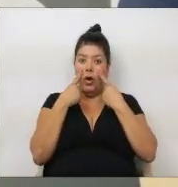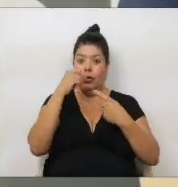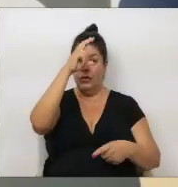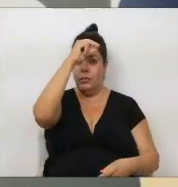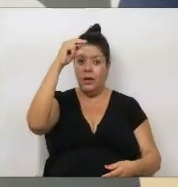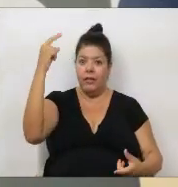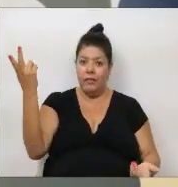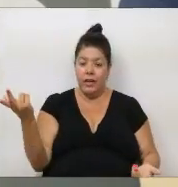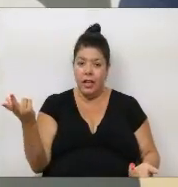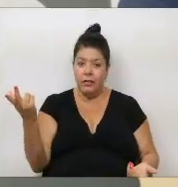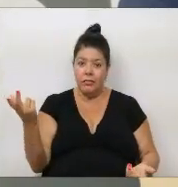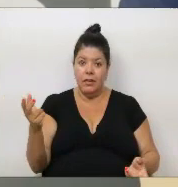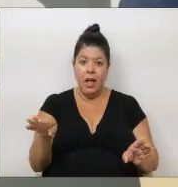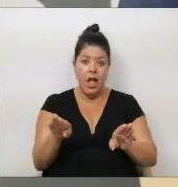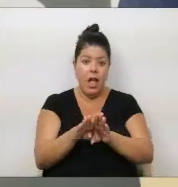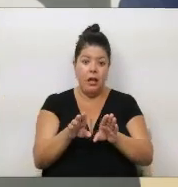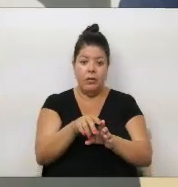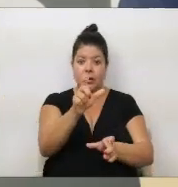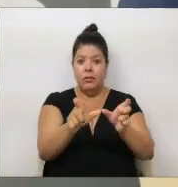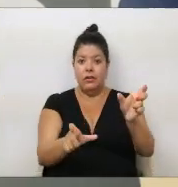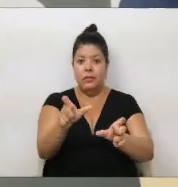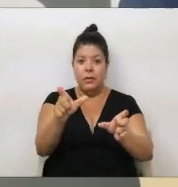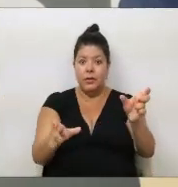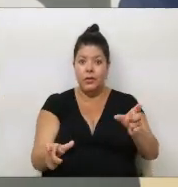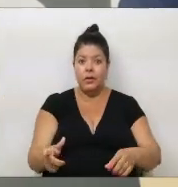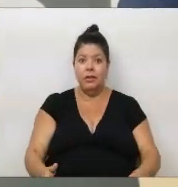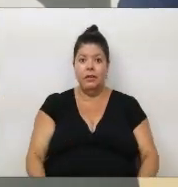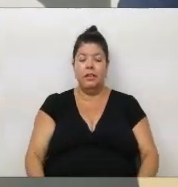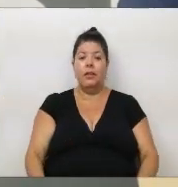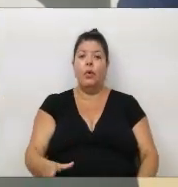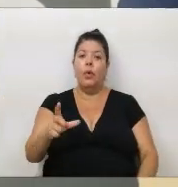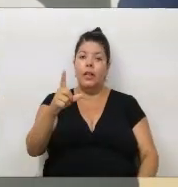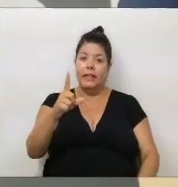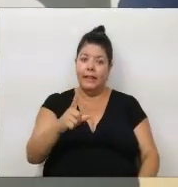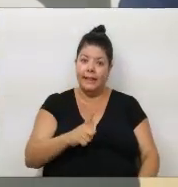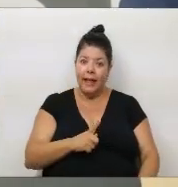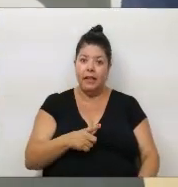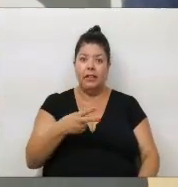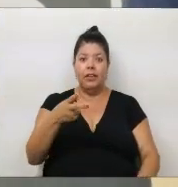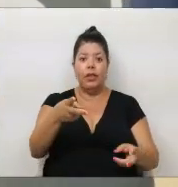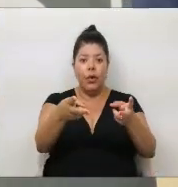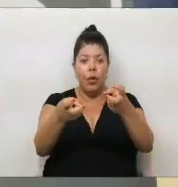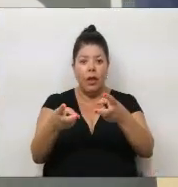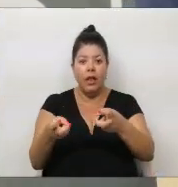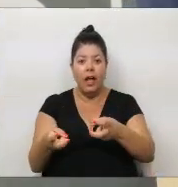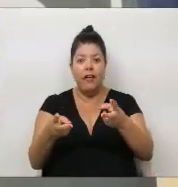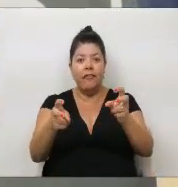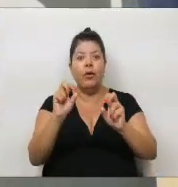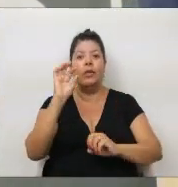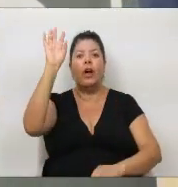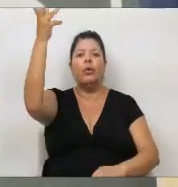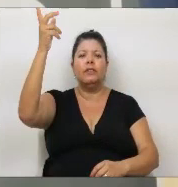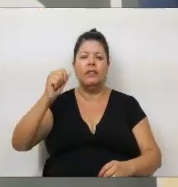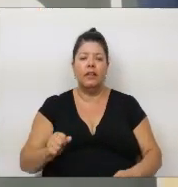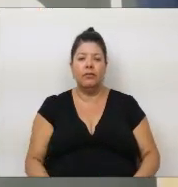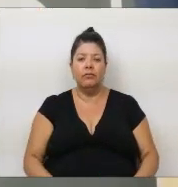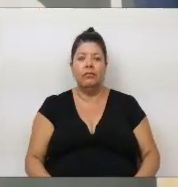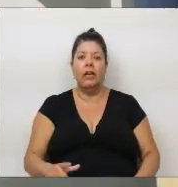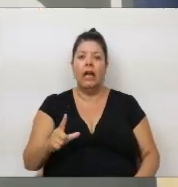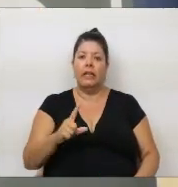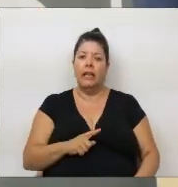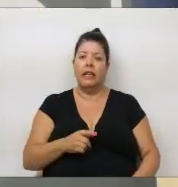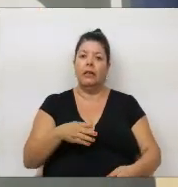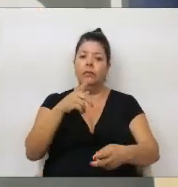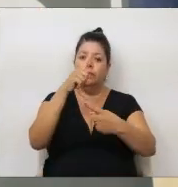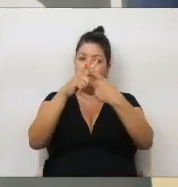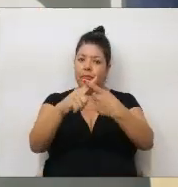os olhos da população. Então, tem que olhar, tem que ver o que está acontecendo e tem que coibir e não